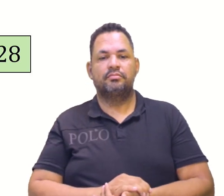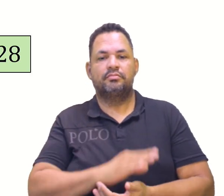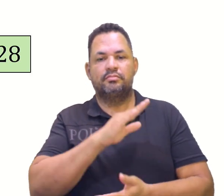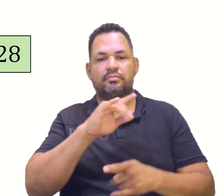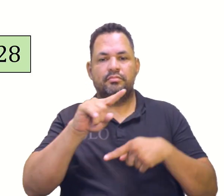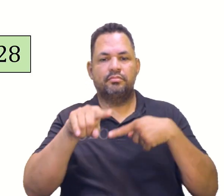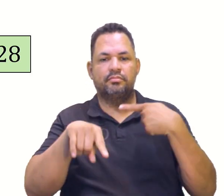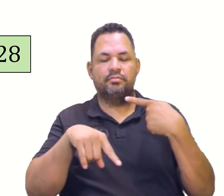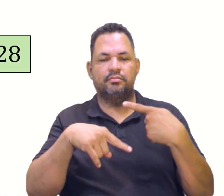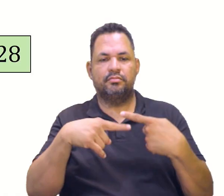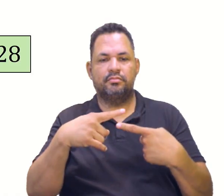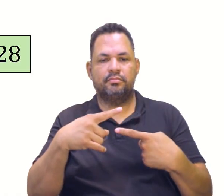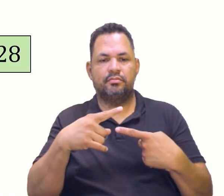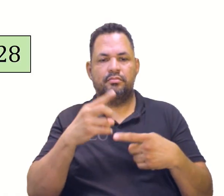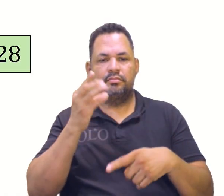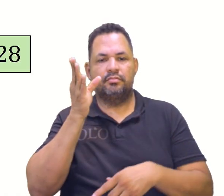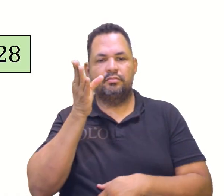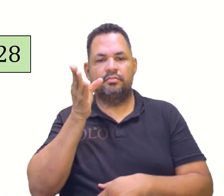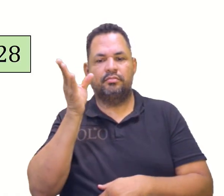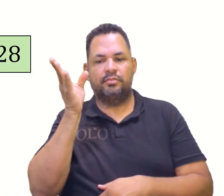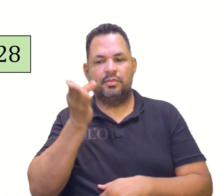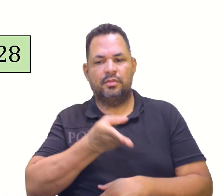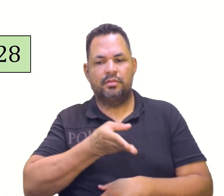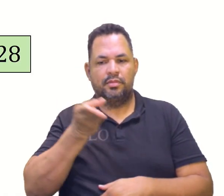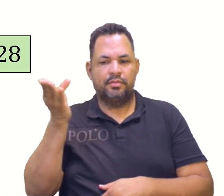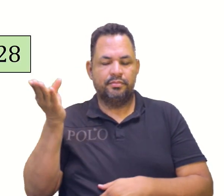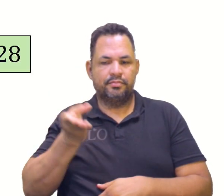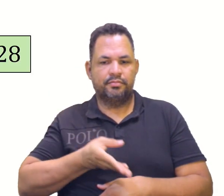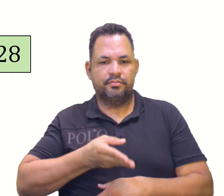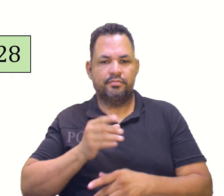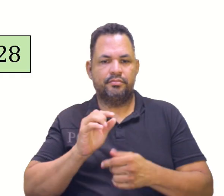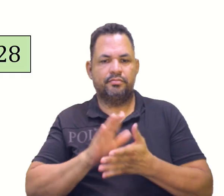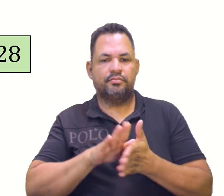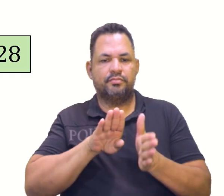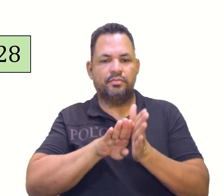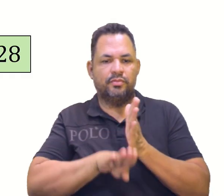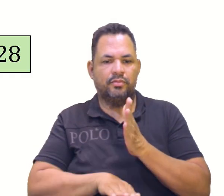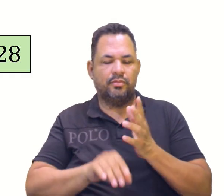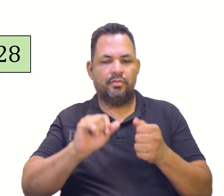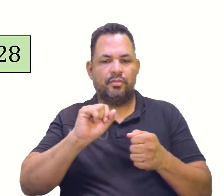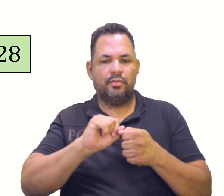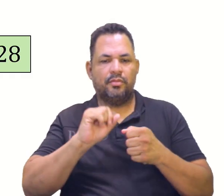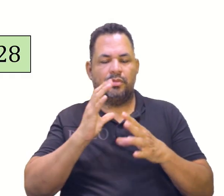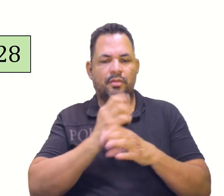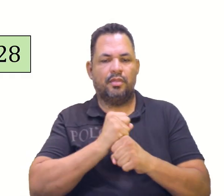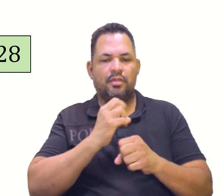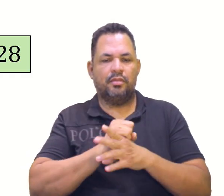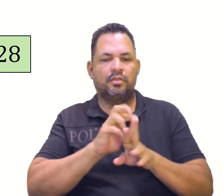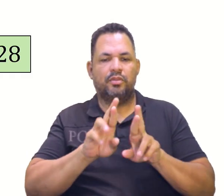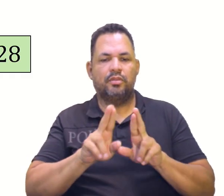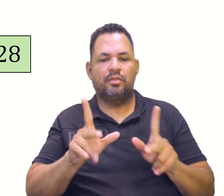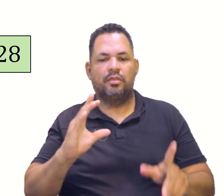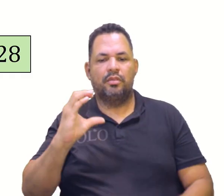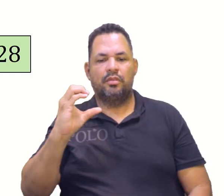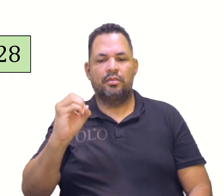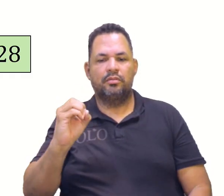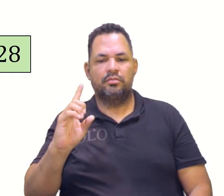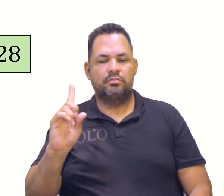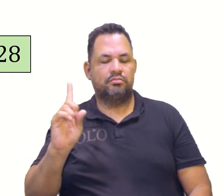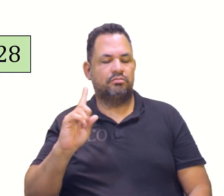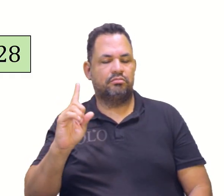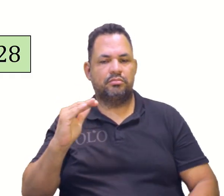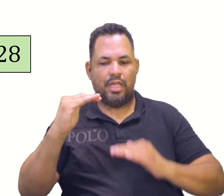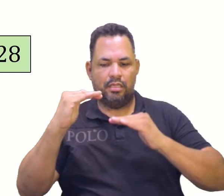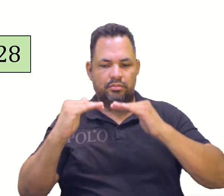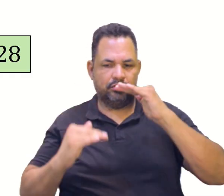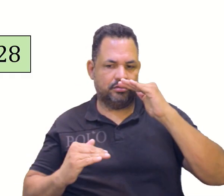e depois multiplica as diagonais secundárias e faz a subtração. Deu diferente de 0? Esses pontos não estão